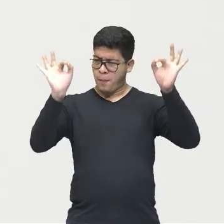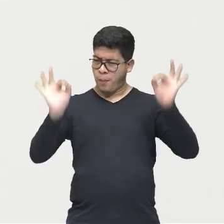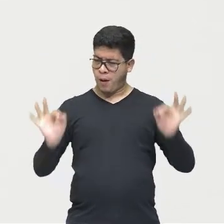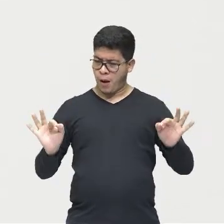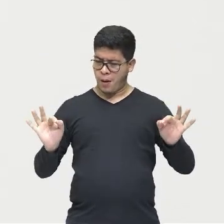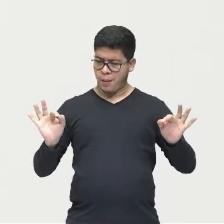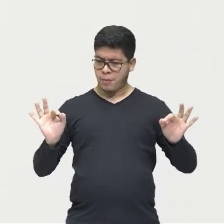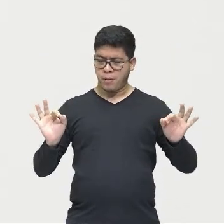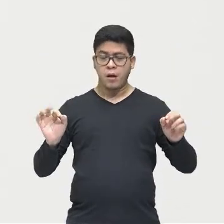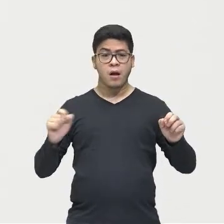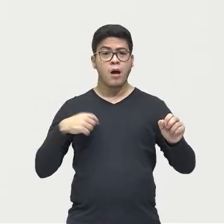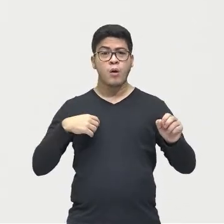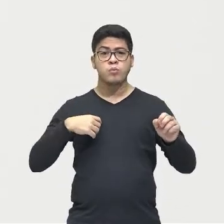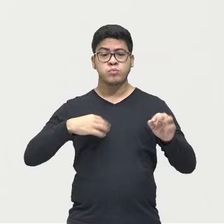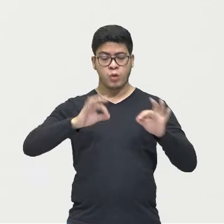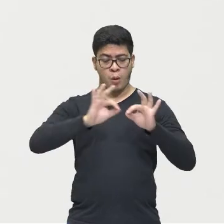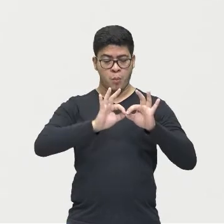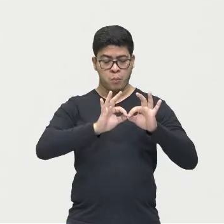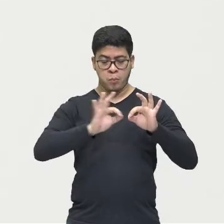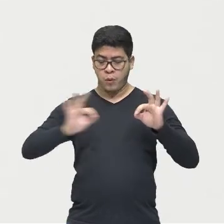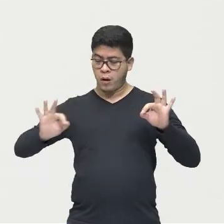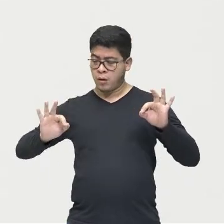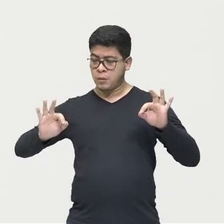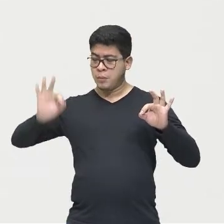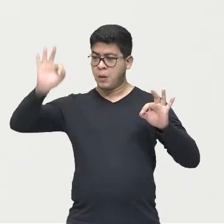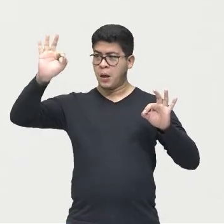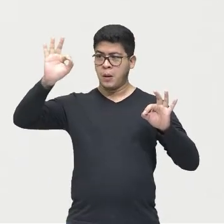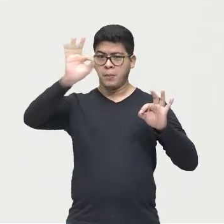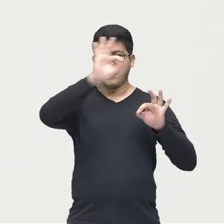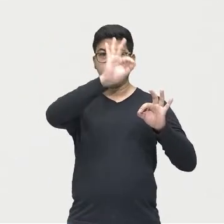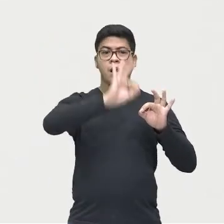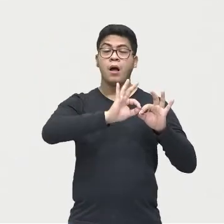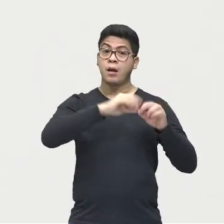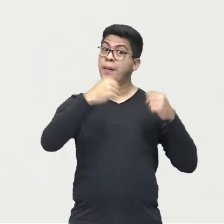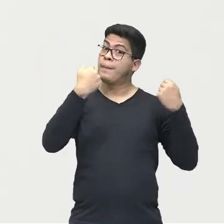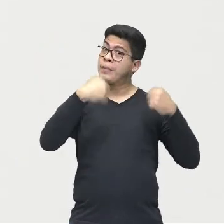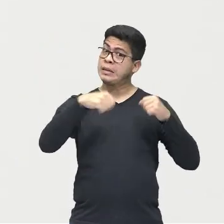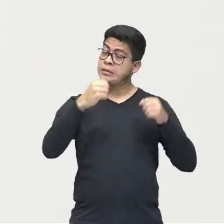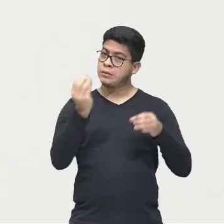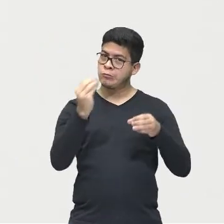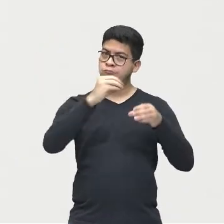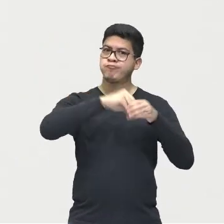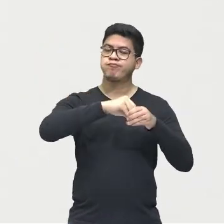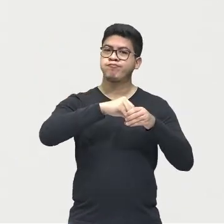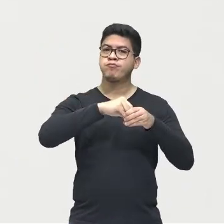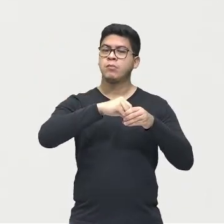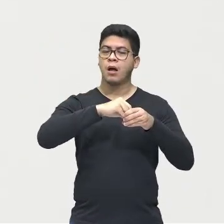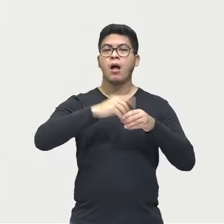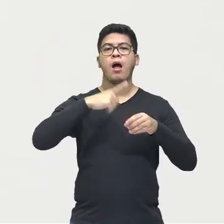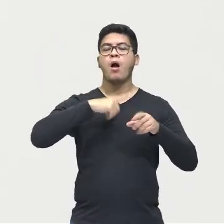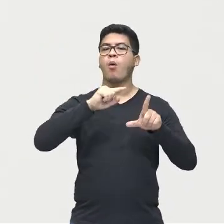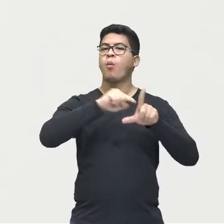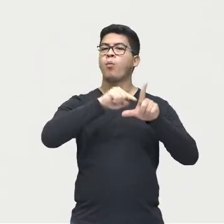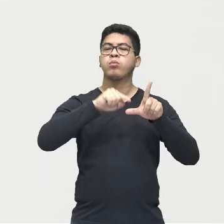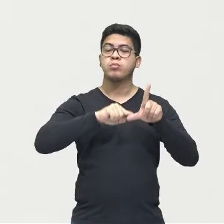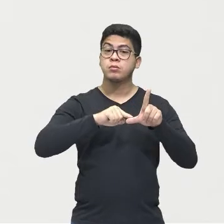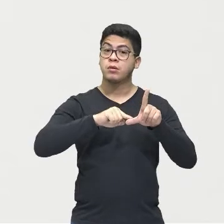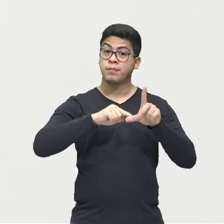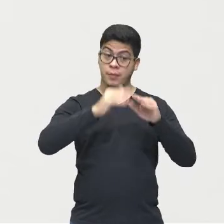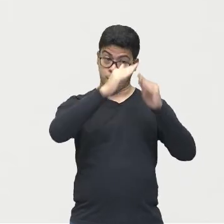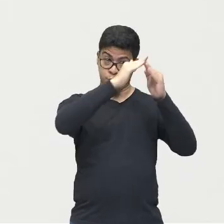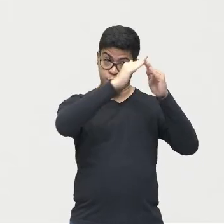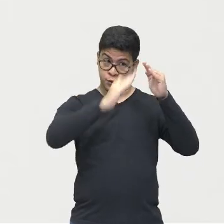entre si, no ponto médio, e estão contidas nas bissetrizes dos ângulos internos. As diagonais são